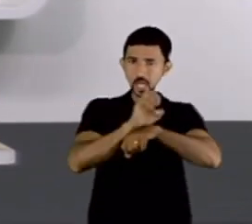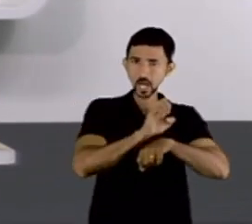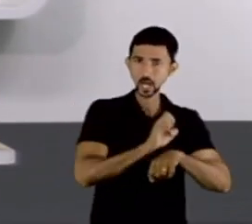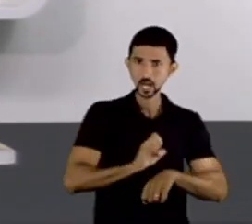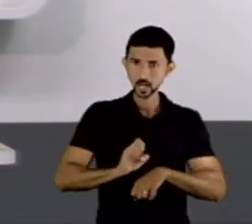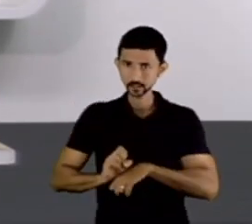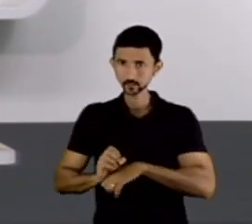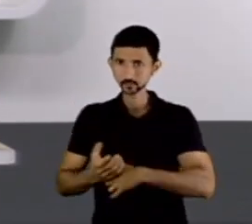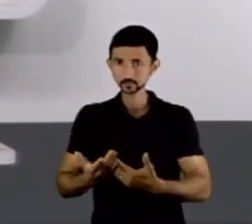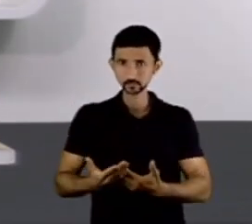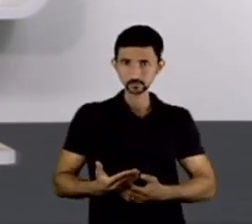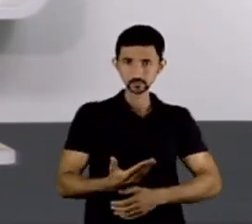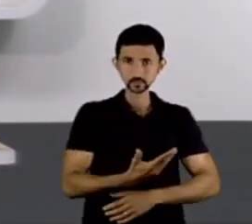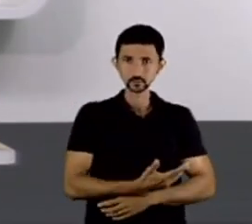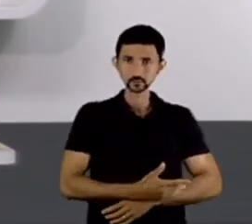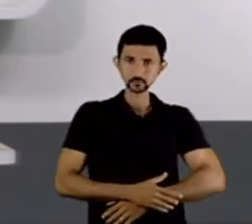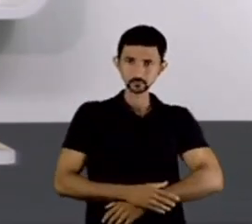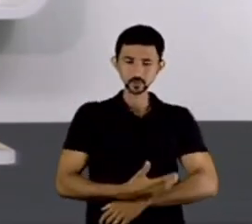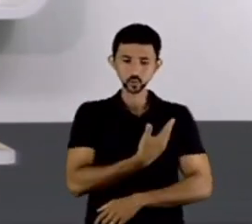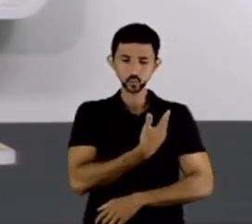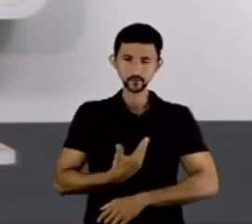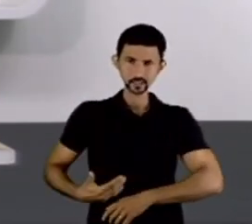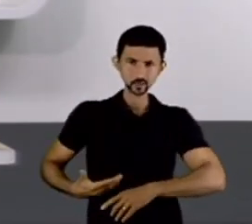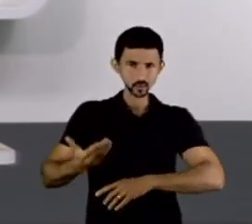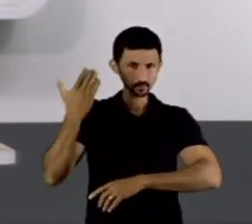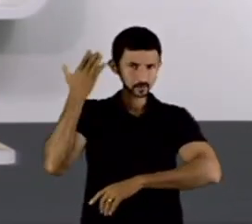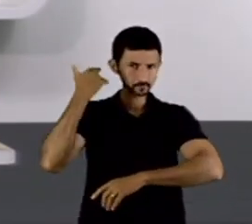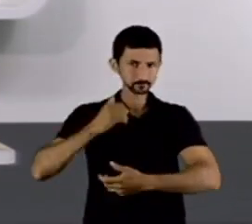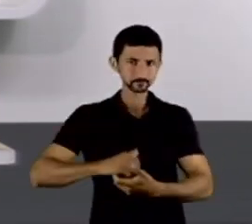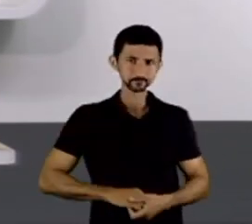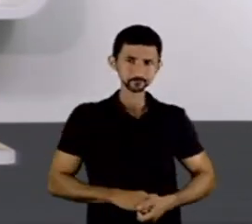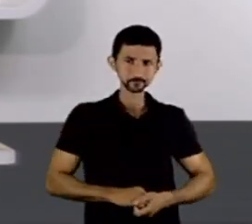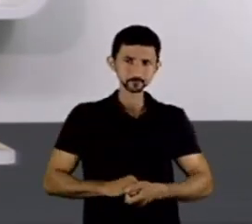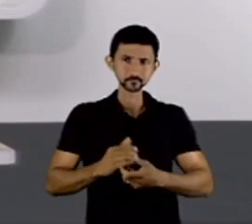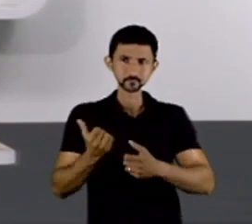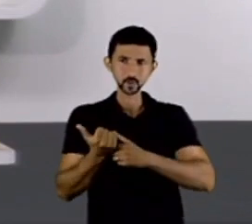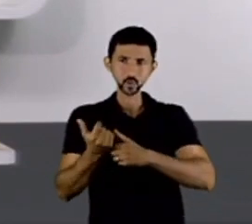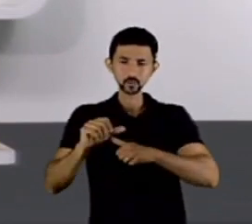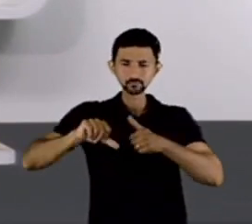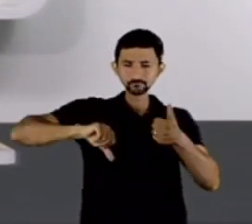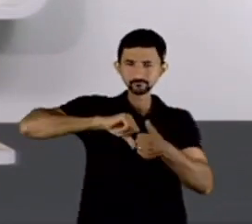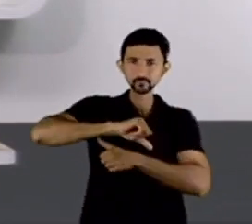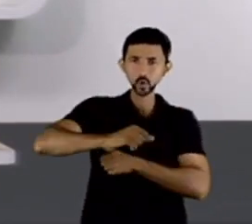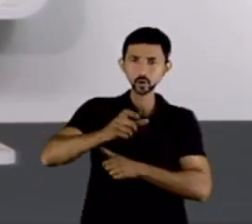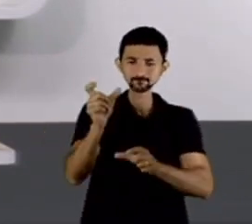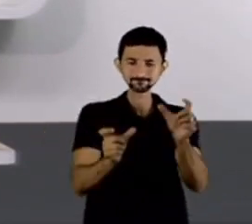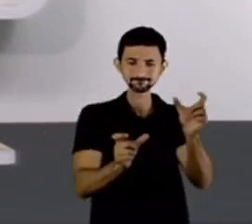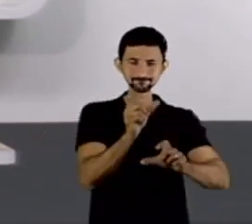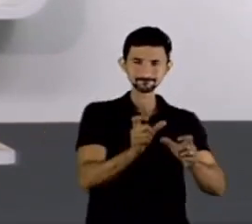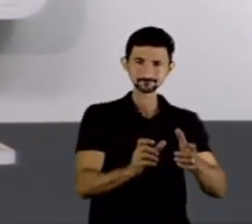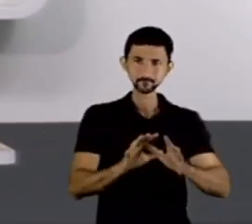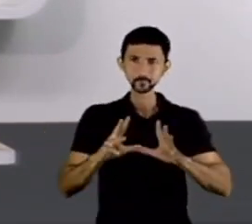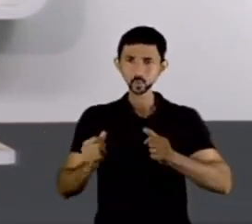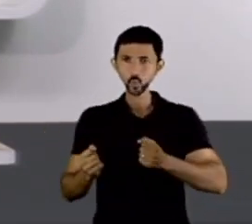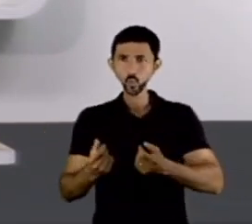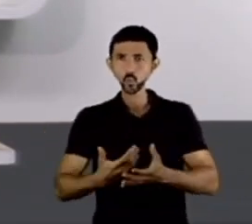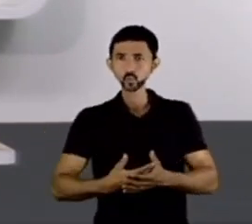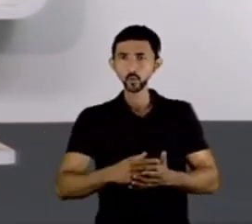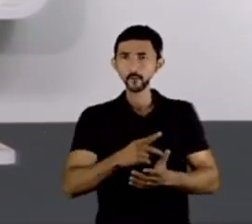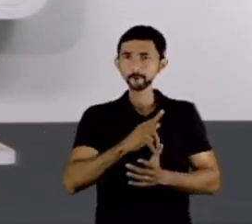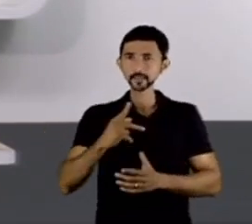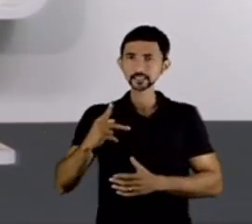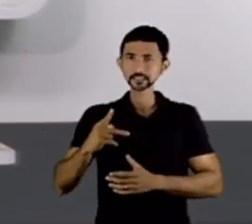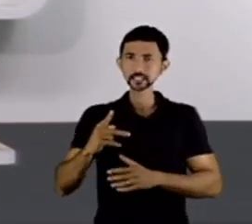eram na nossa época, hoje seriam os governadores, ele coloca interventores, porque todos esses presidentes de